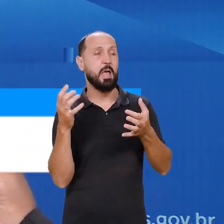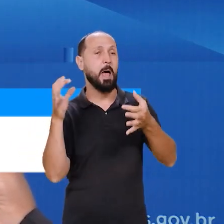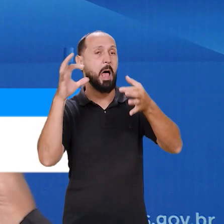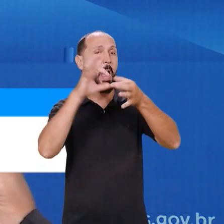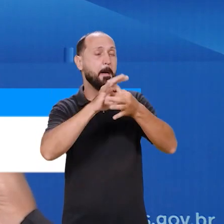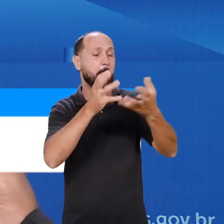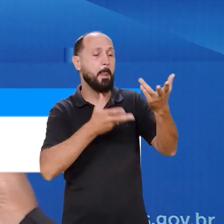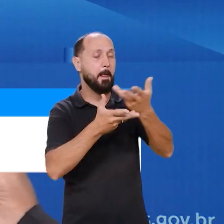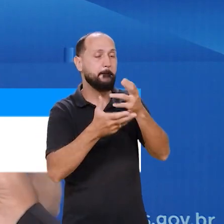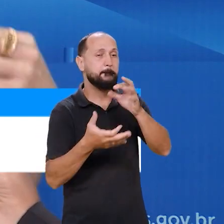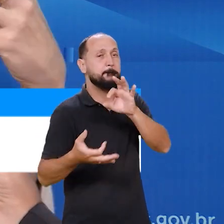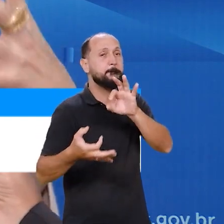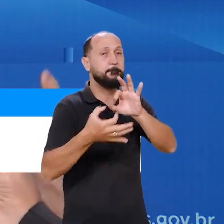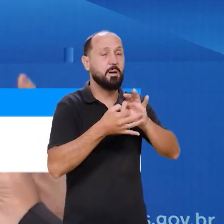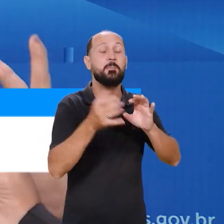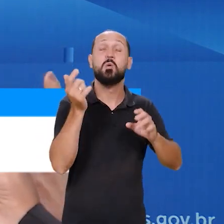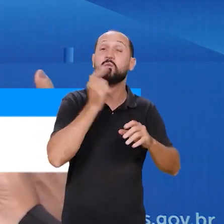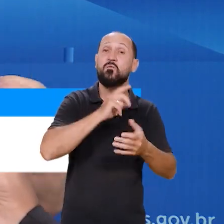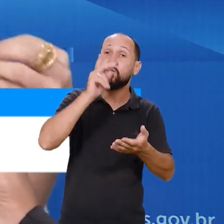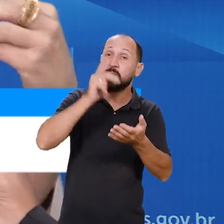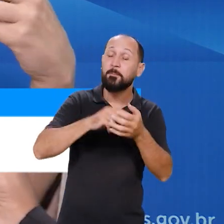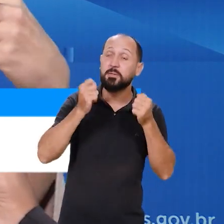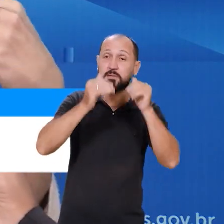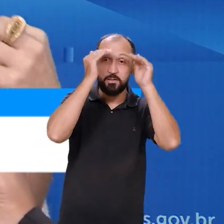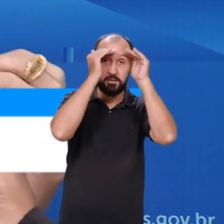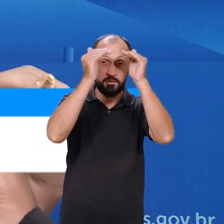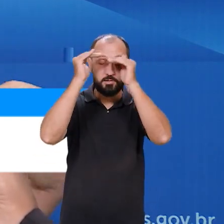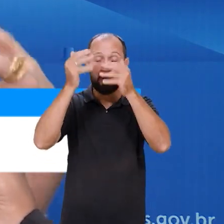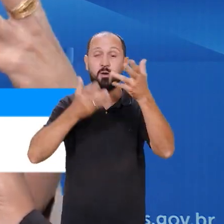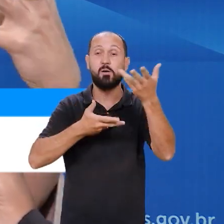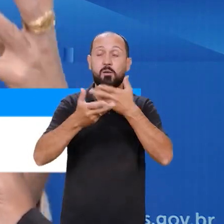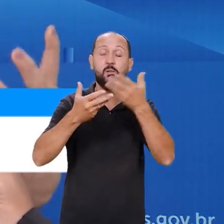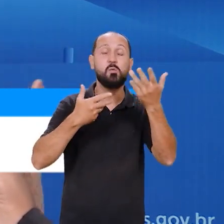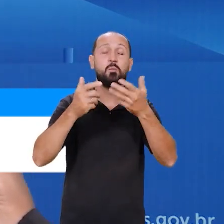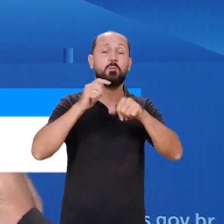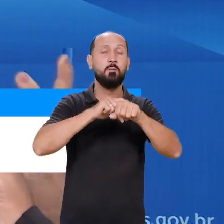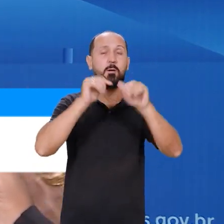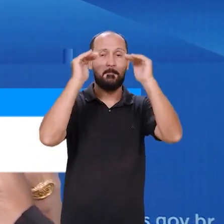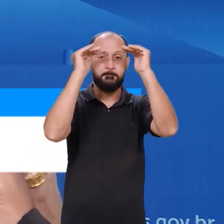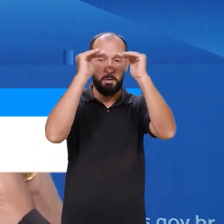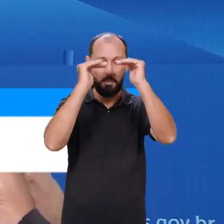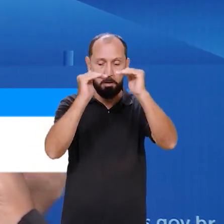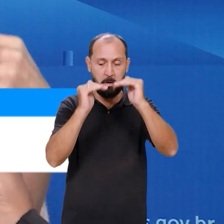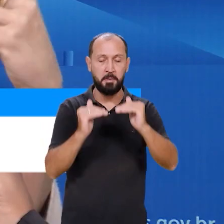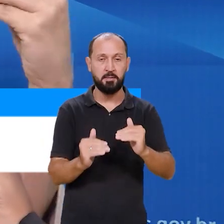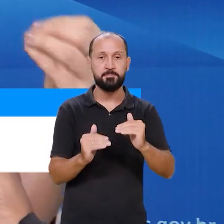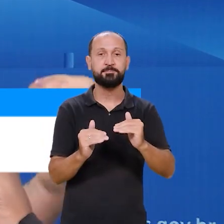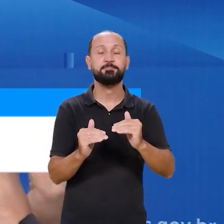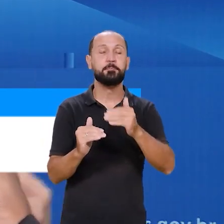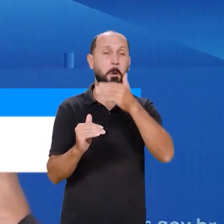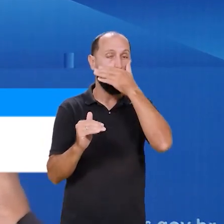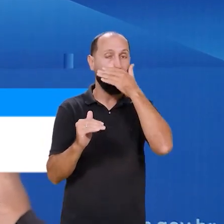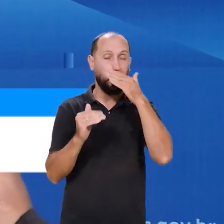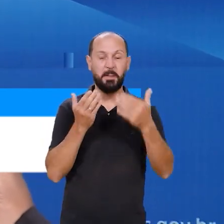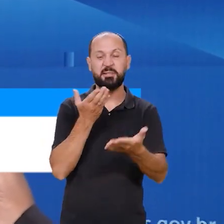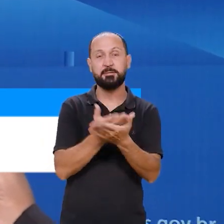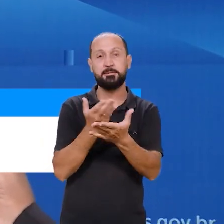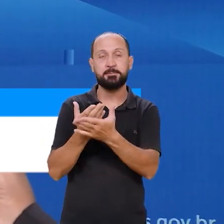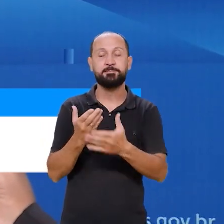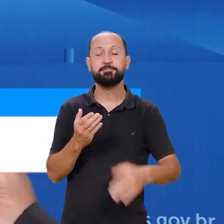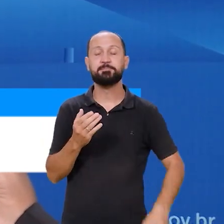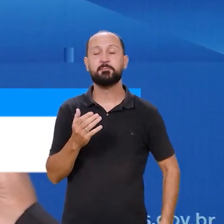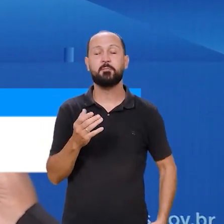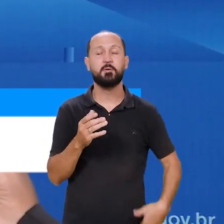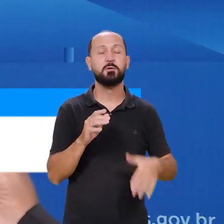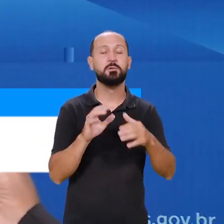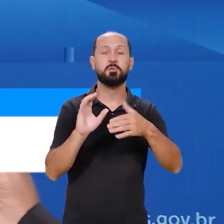essa integração, para funcionar, ela precisa respeitar um fluxograma que foi definido com